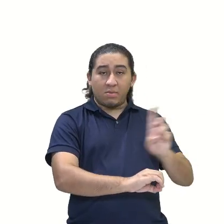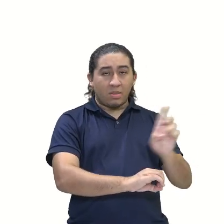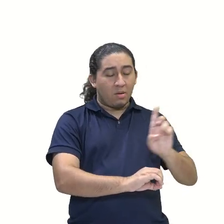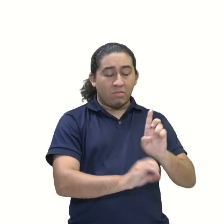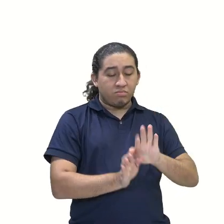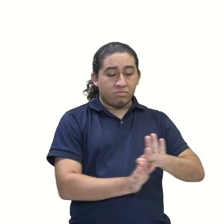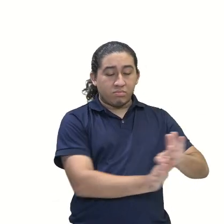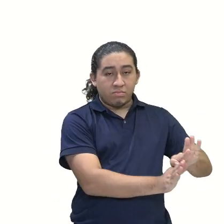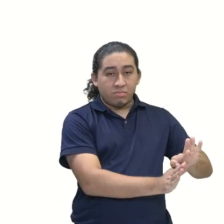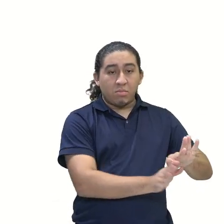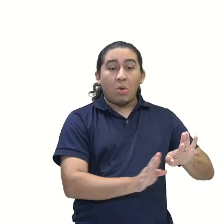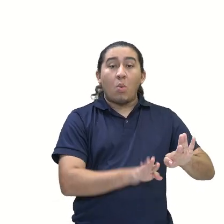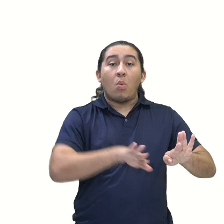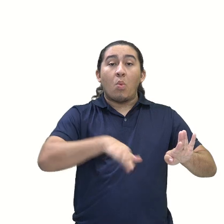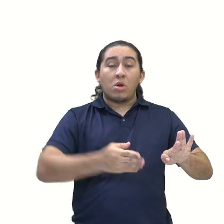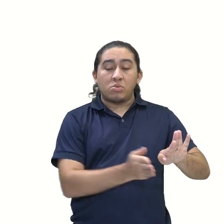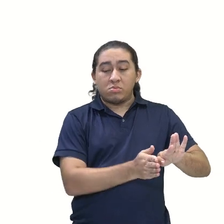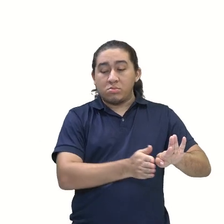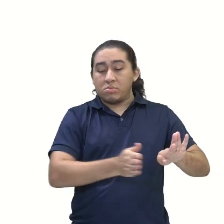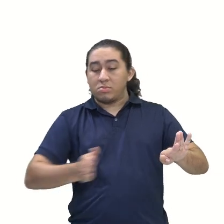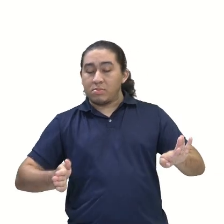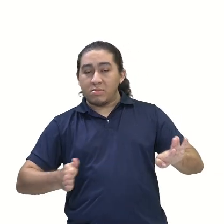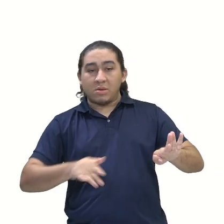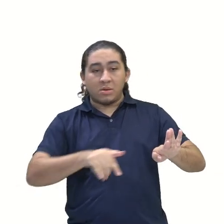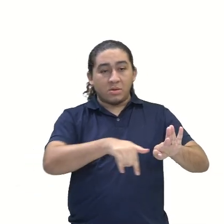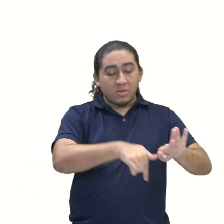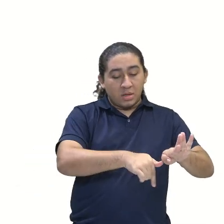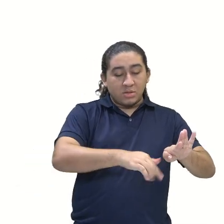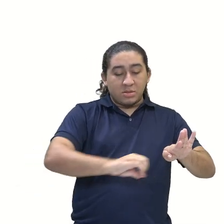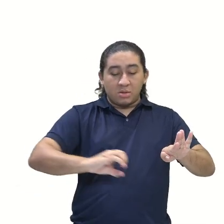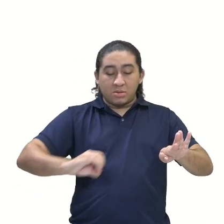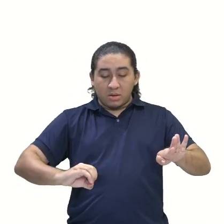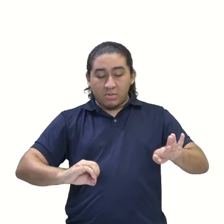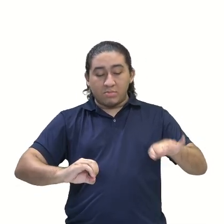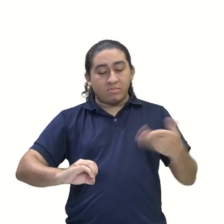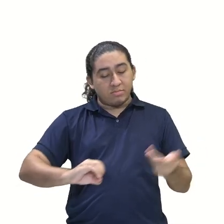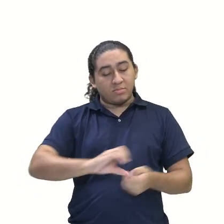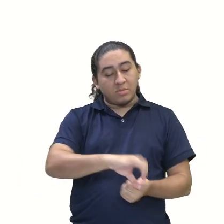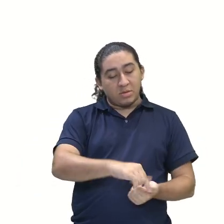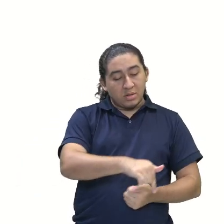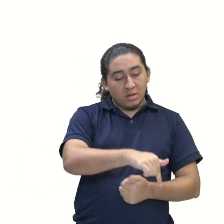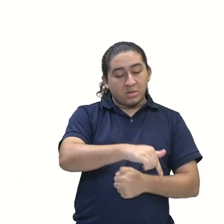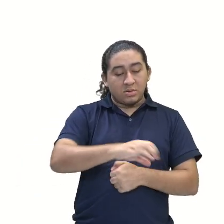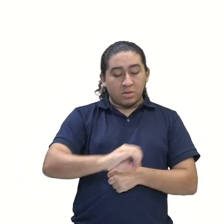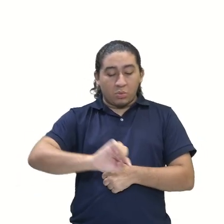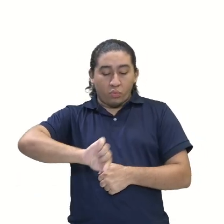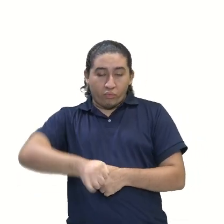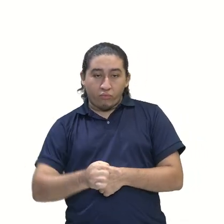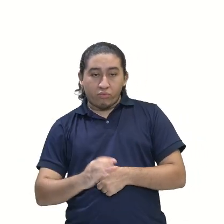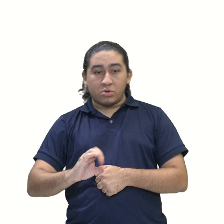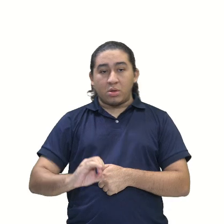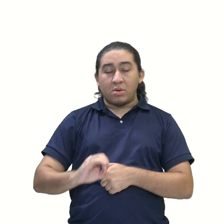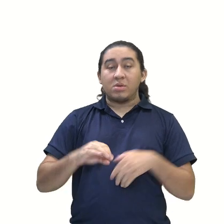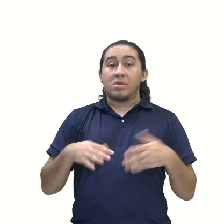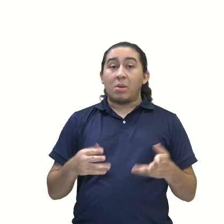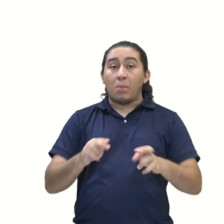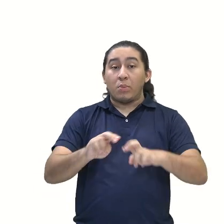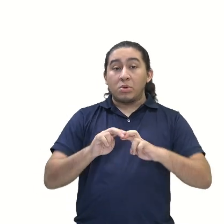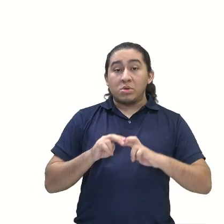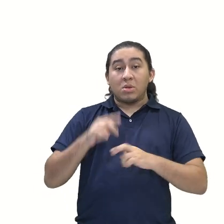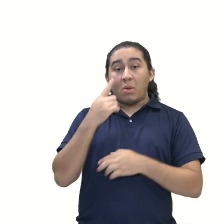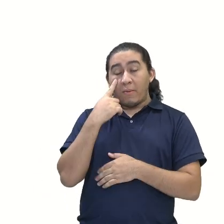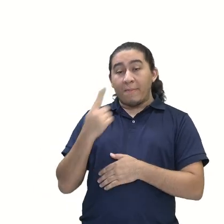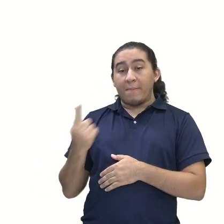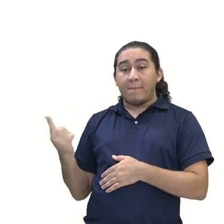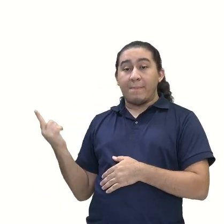Vai ficar quantas casas decimais eu tenho? Uma. Então, vai ter uma casa decimal. Logo, 0,7 é